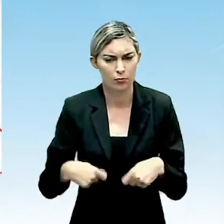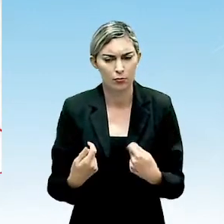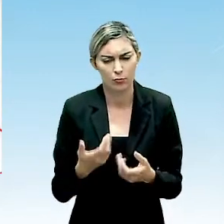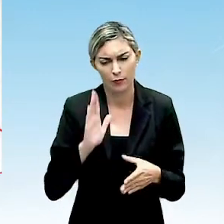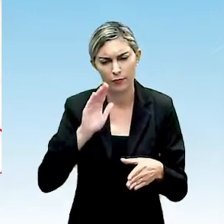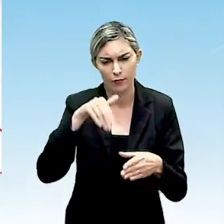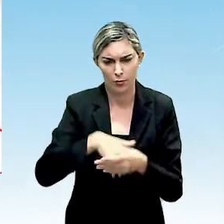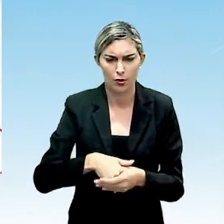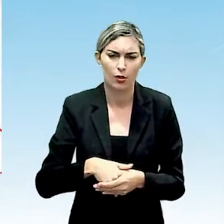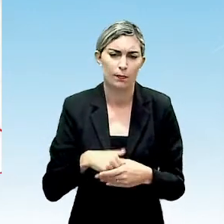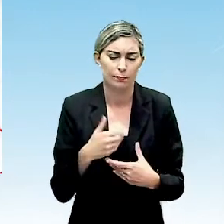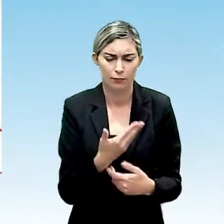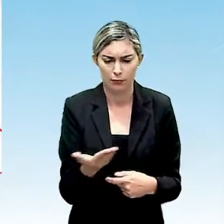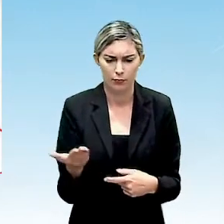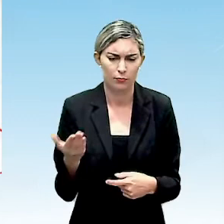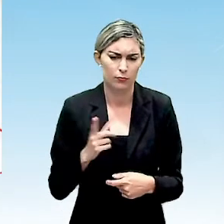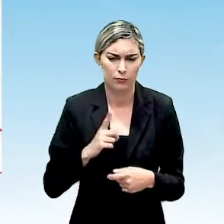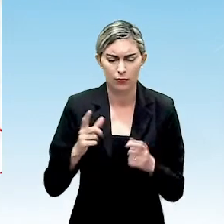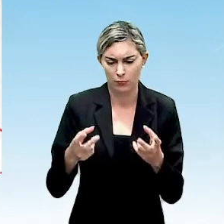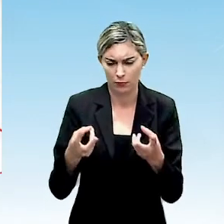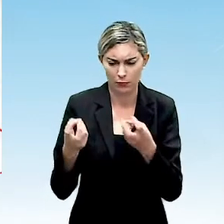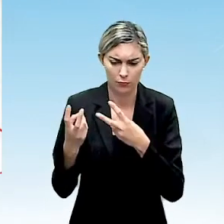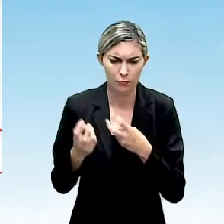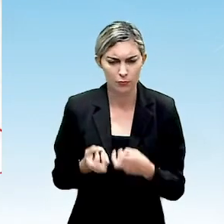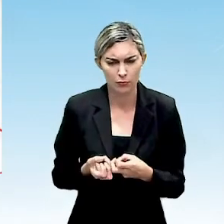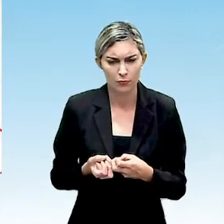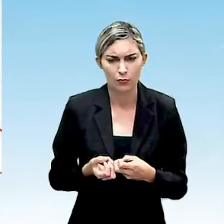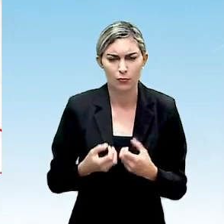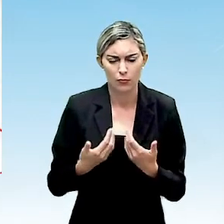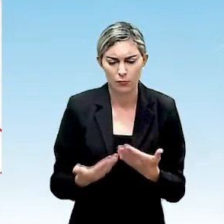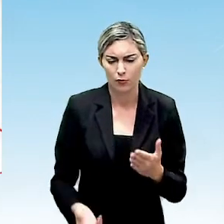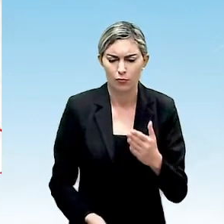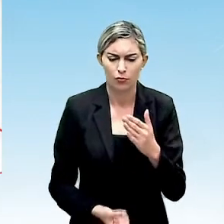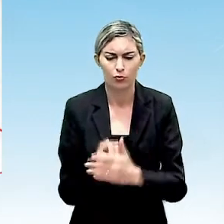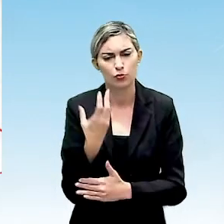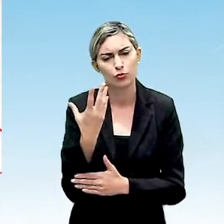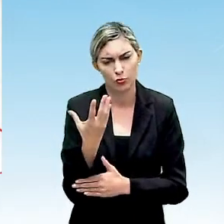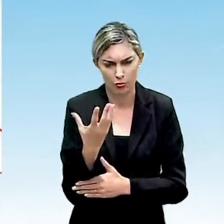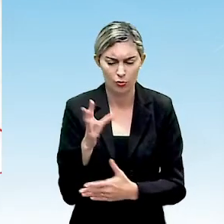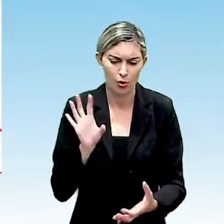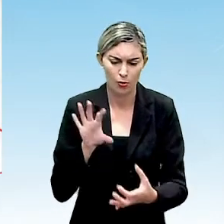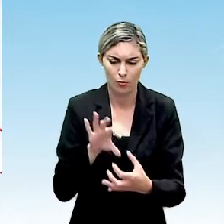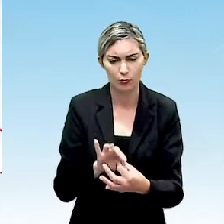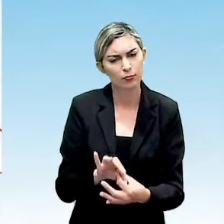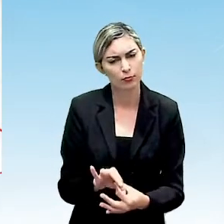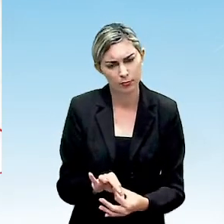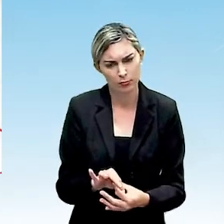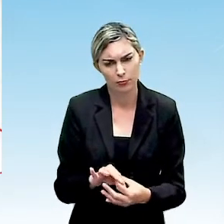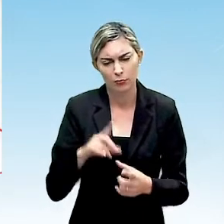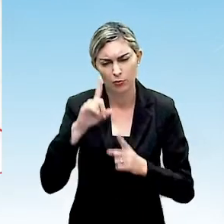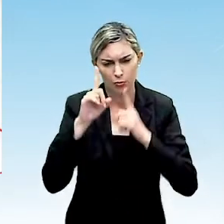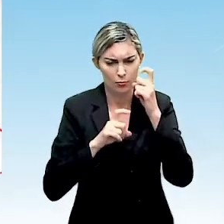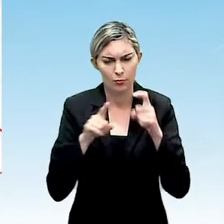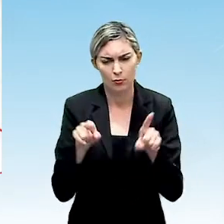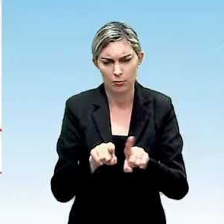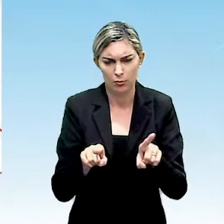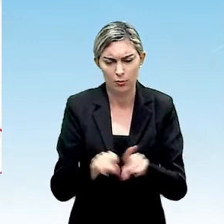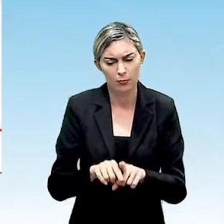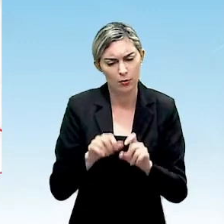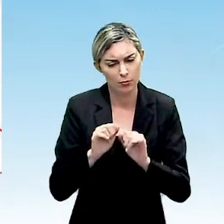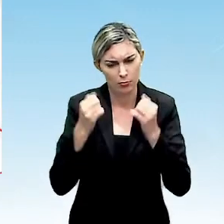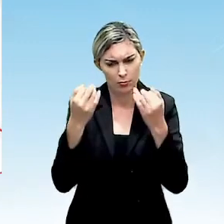votar. Logo, a gente pode perceber que vai surgir uma oligarquia. A expressão também já te diz